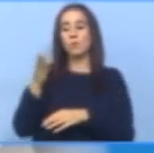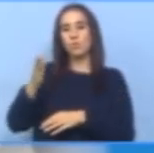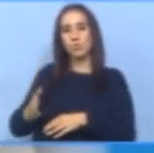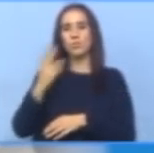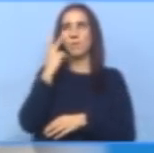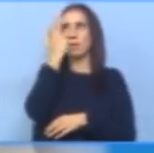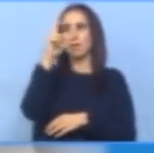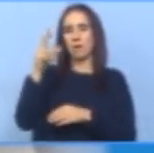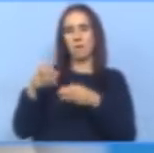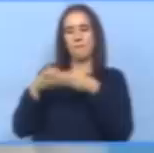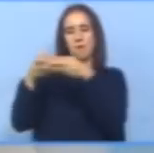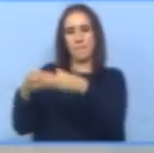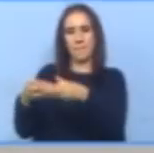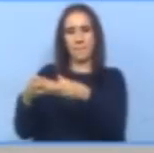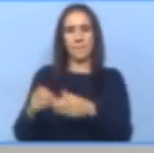eterna.